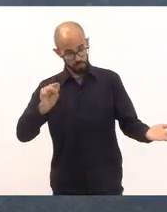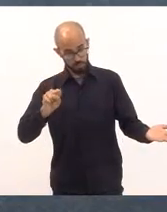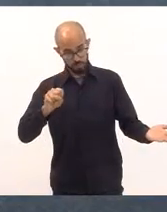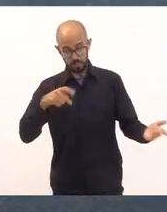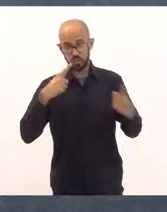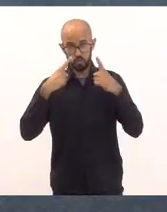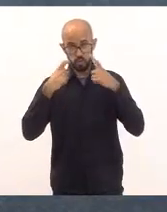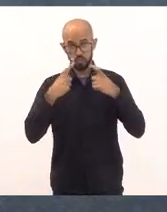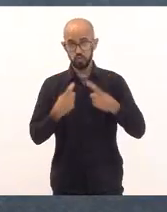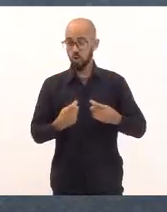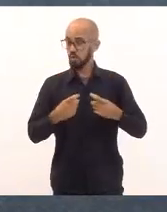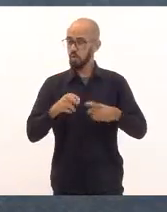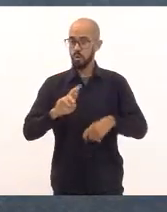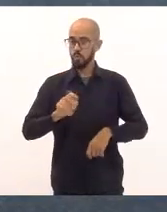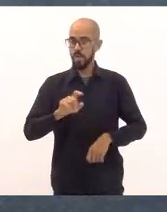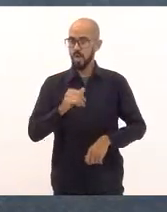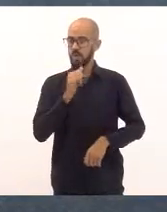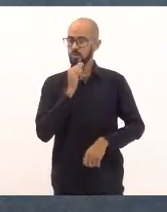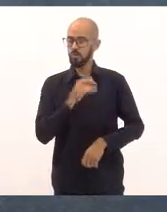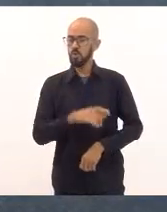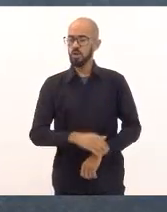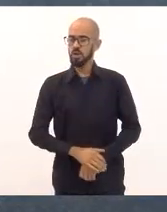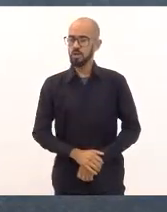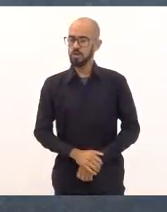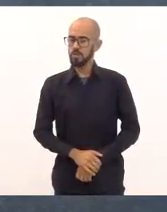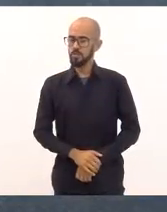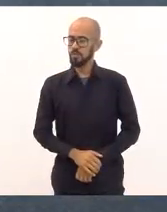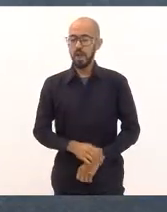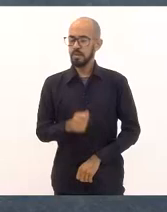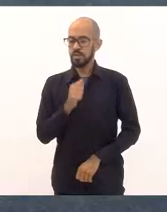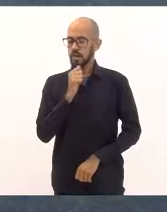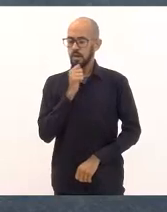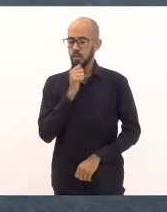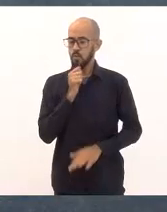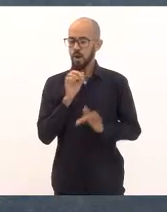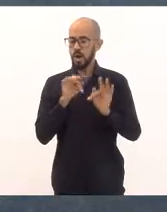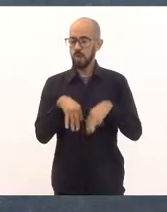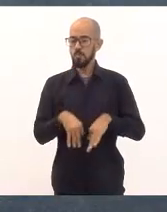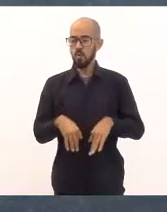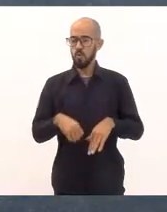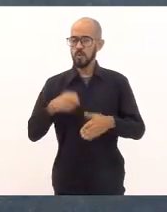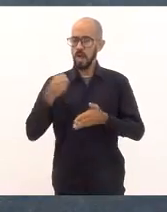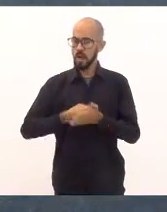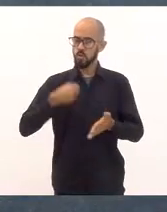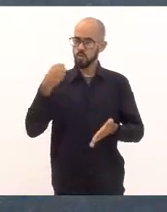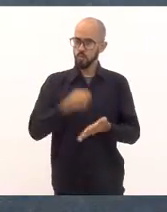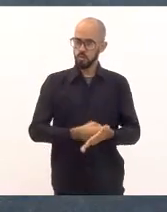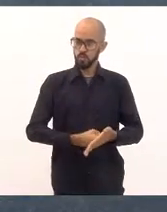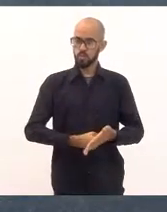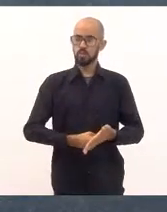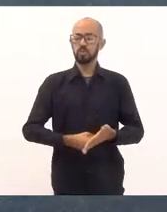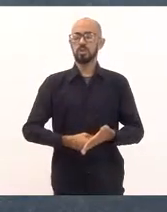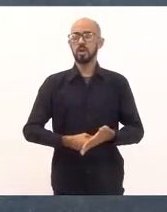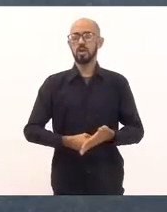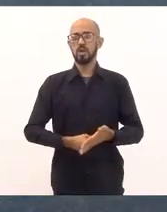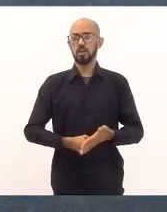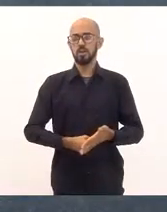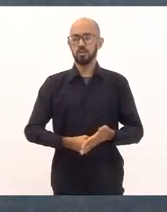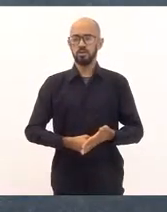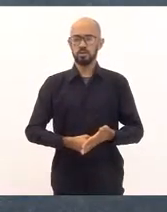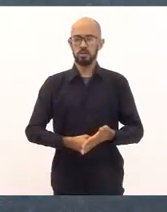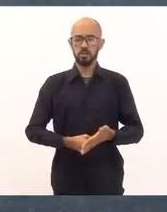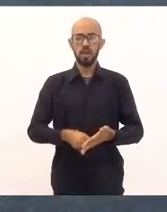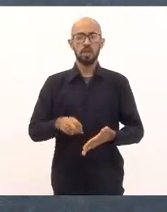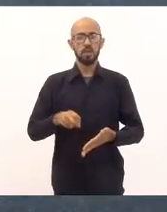serão em vão. O jogo ainda não terminou e a luta está muito longe